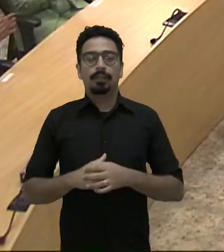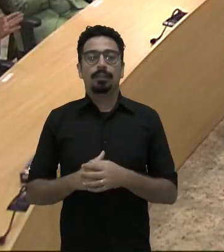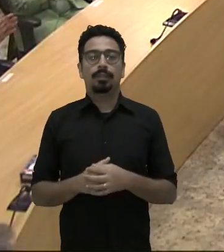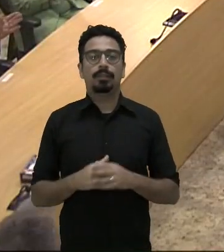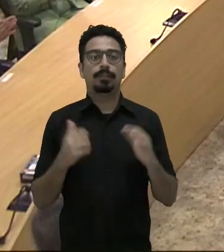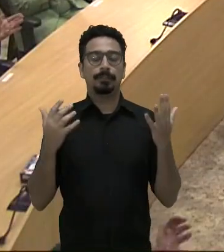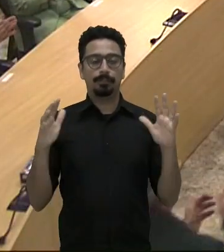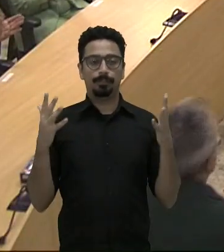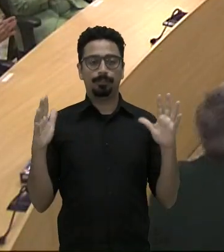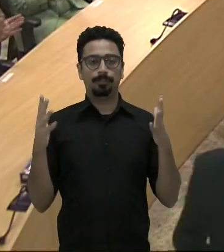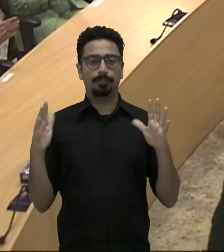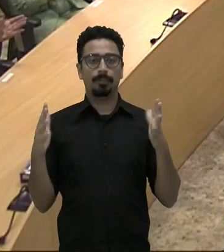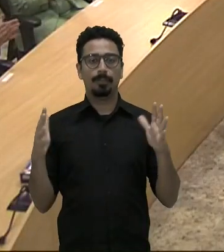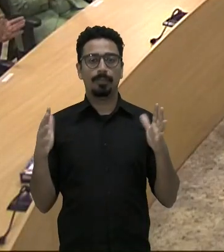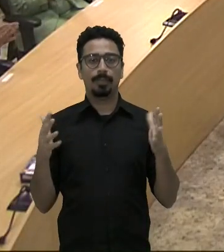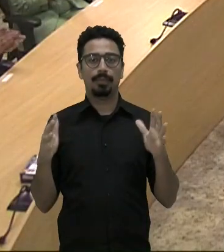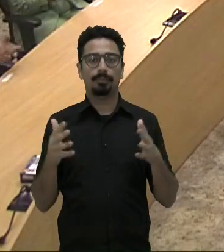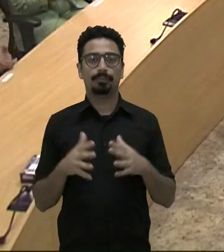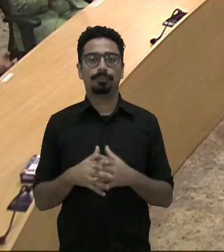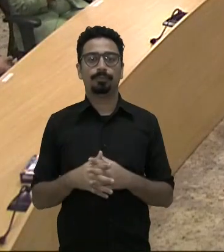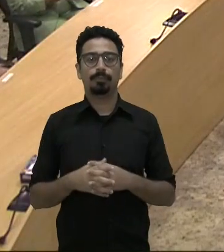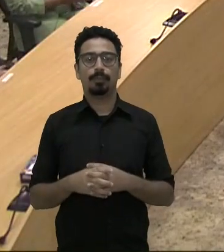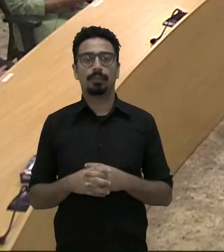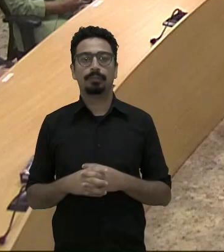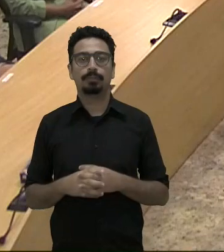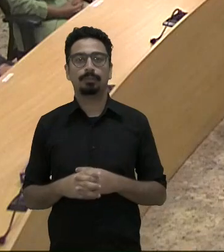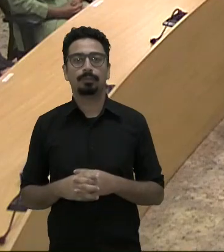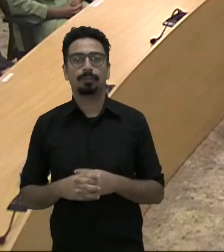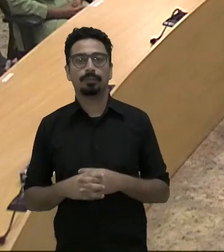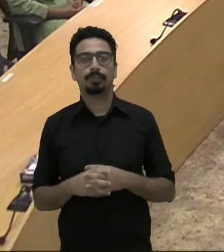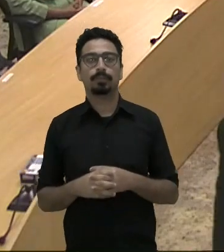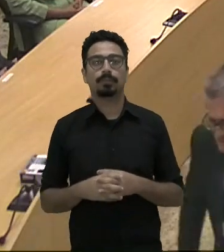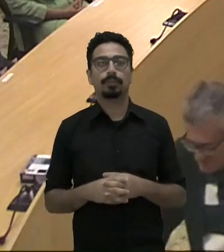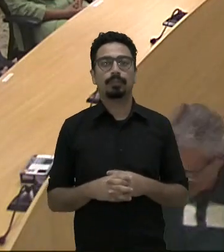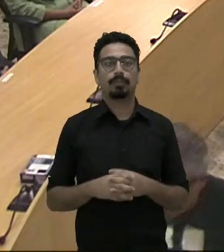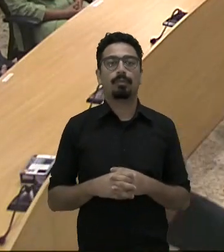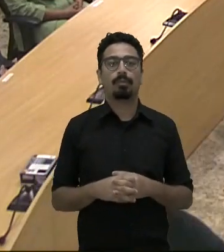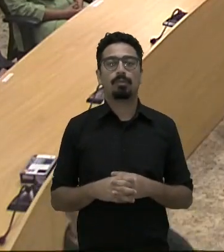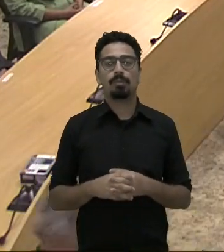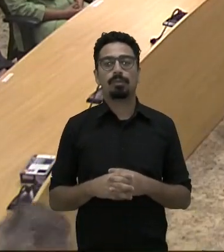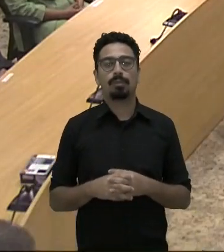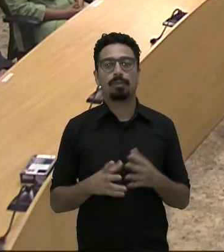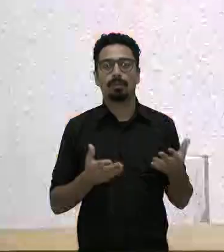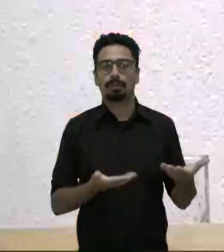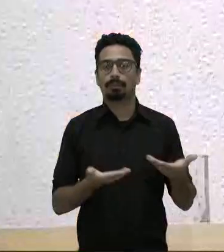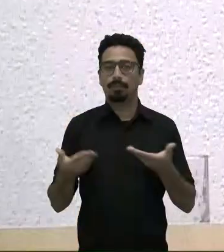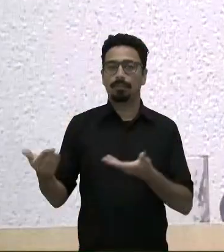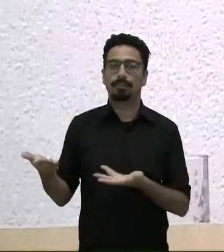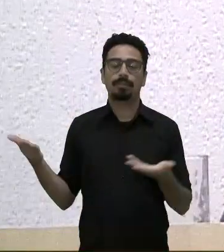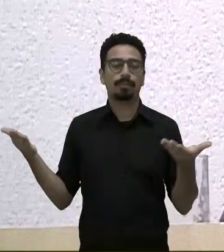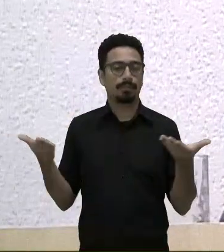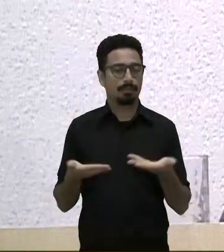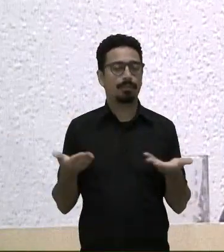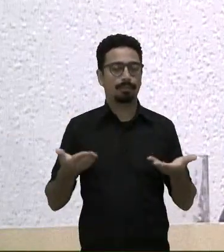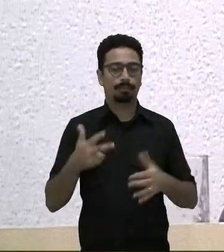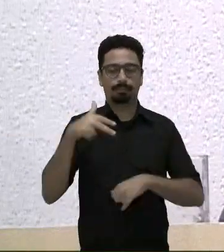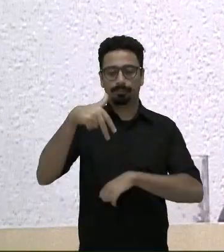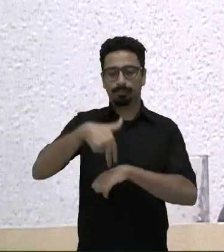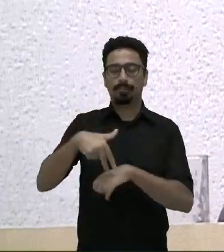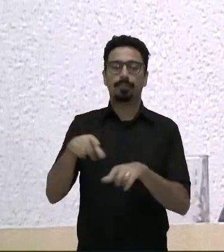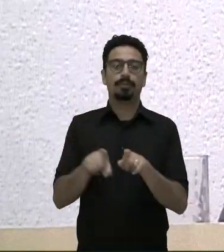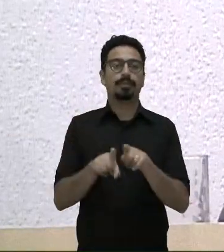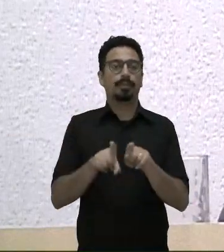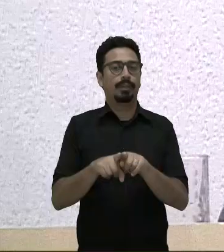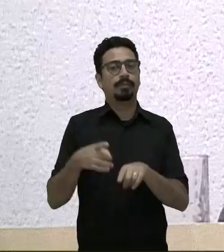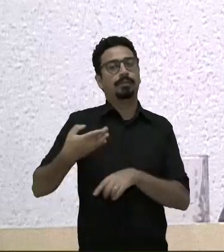Convidamos para posicionar aqui na frente da mesa a minha amiga